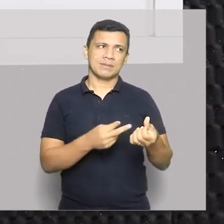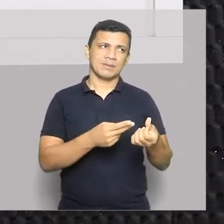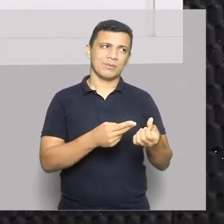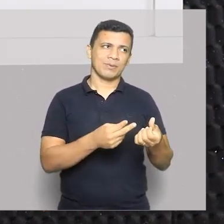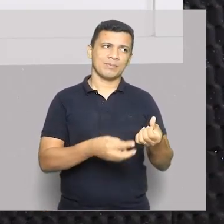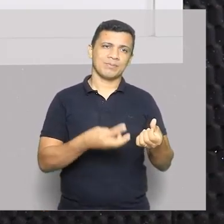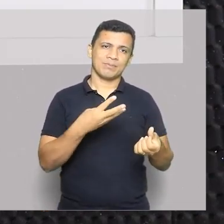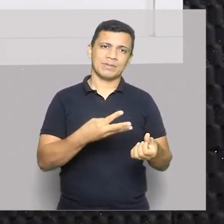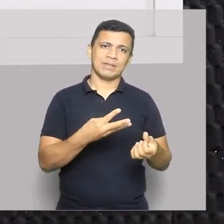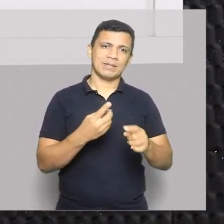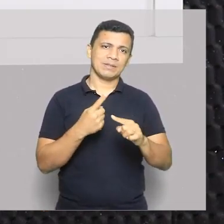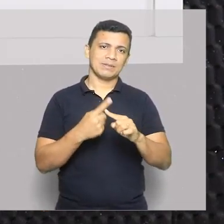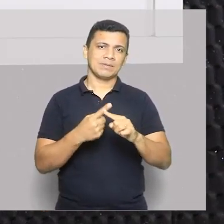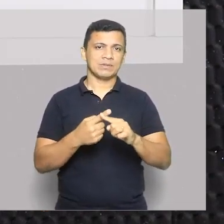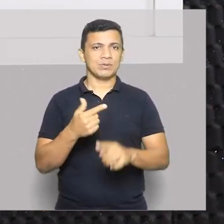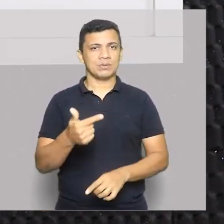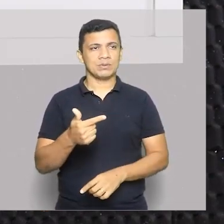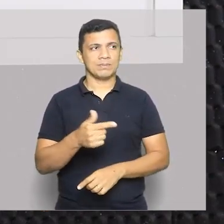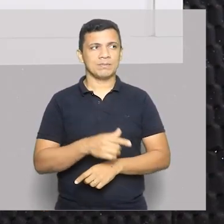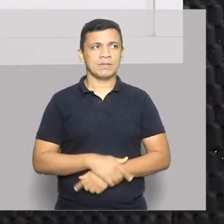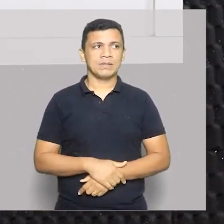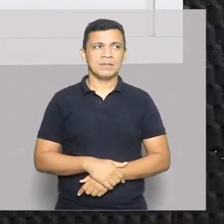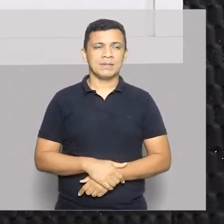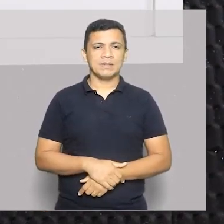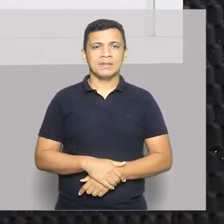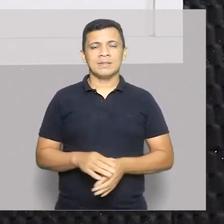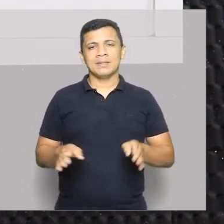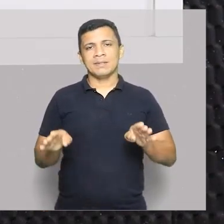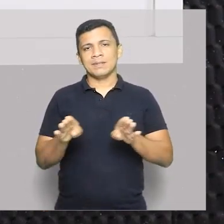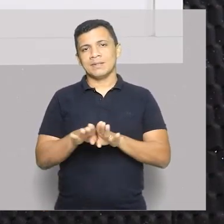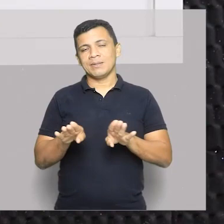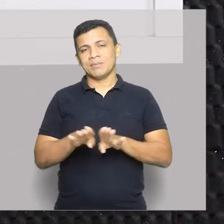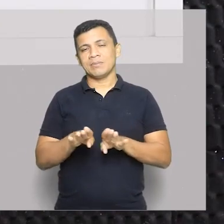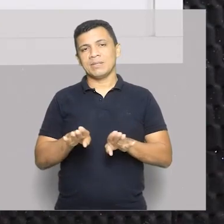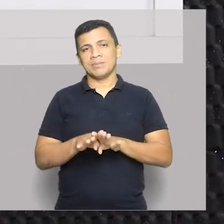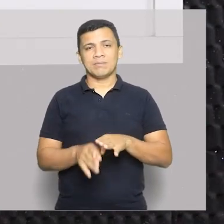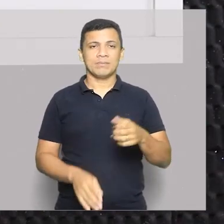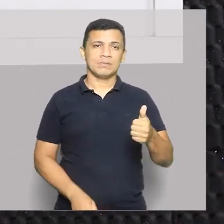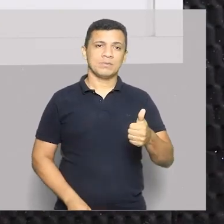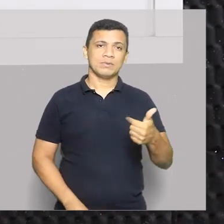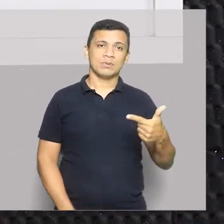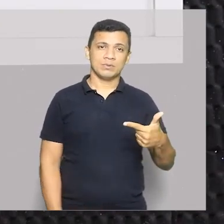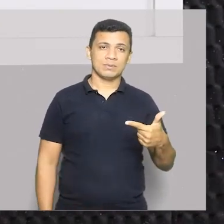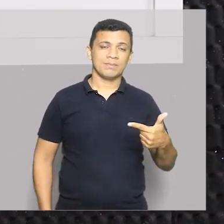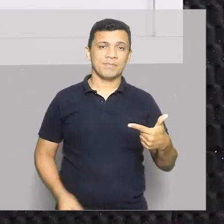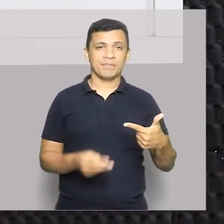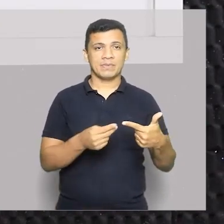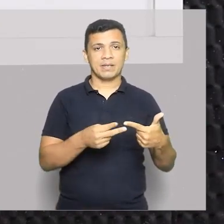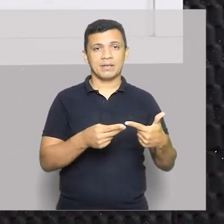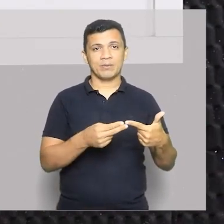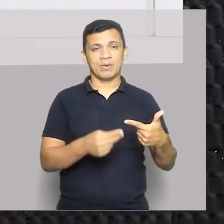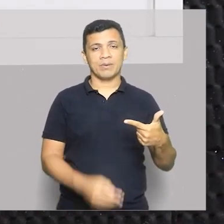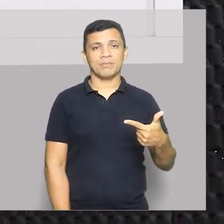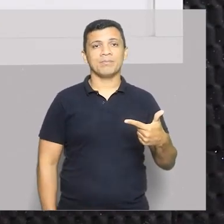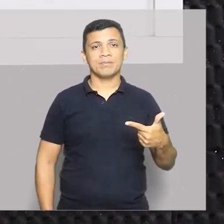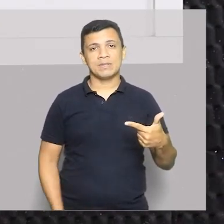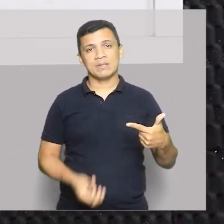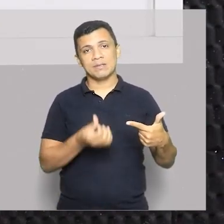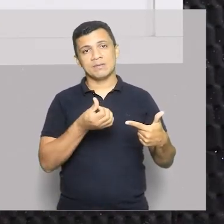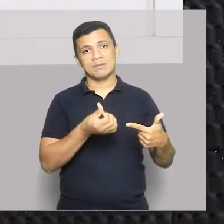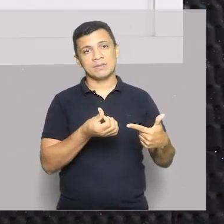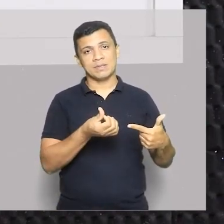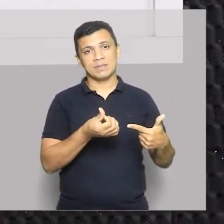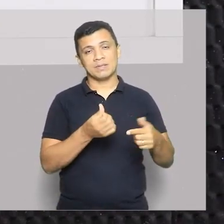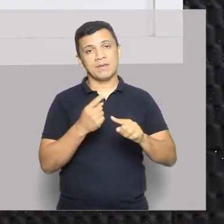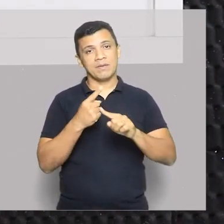3 vezes 2, né? Você percebe também que o 12 é igual ao